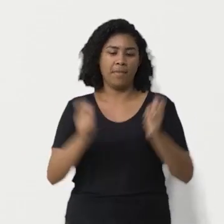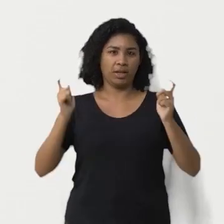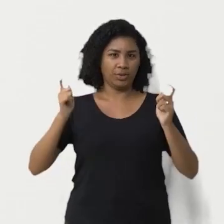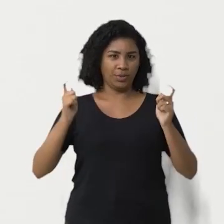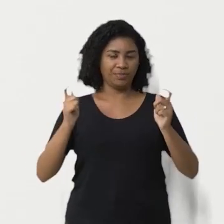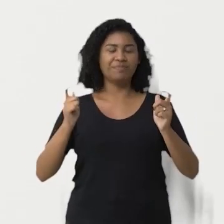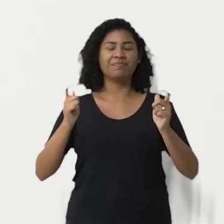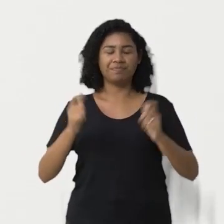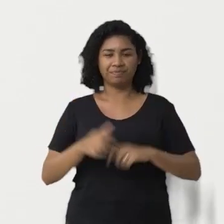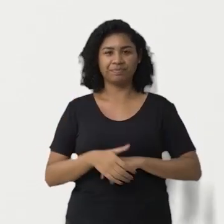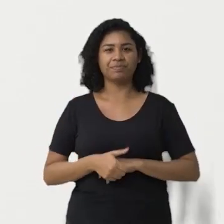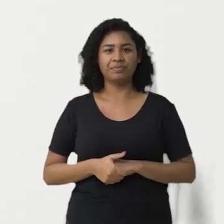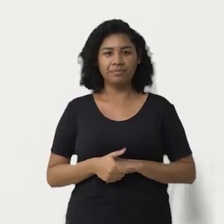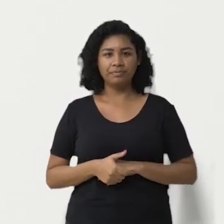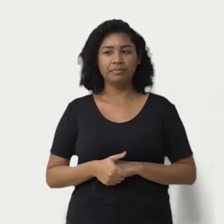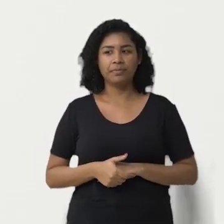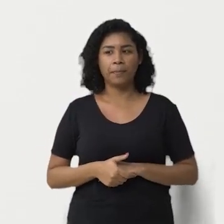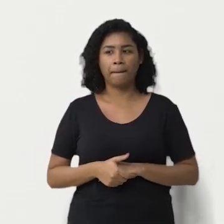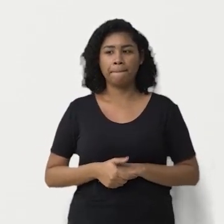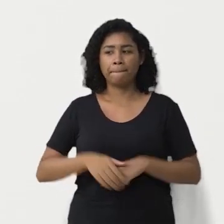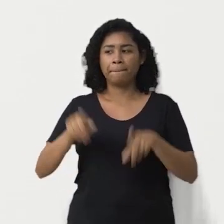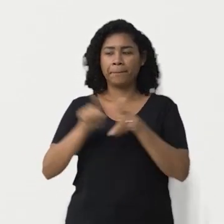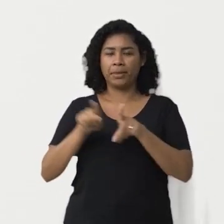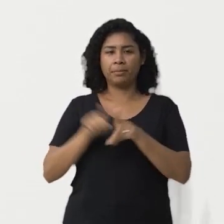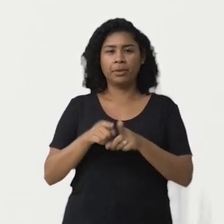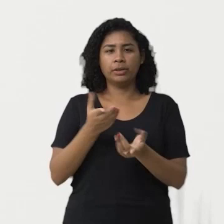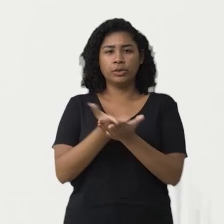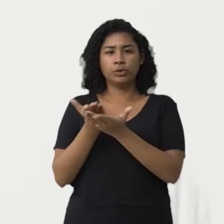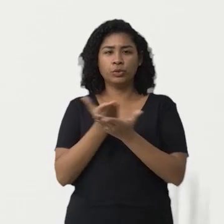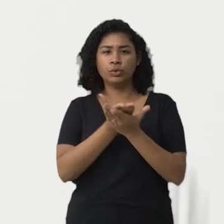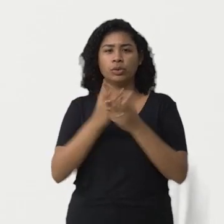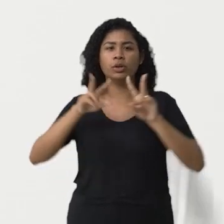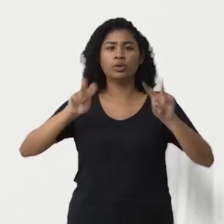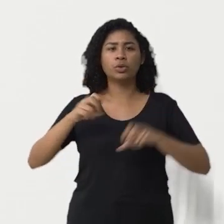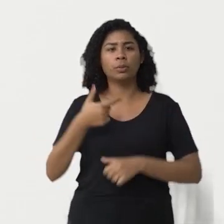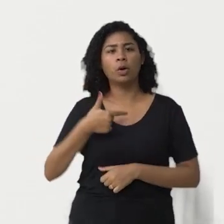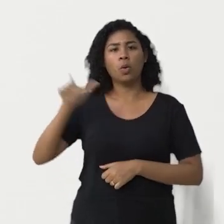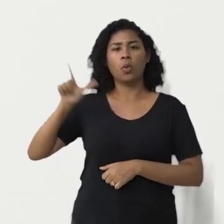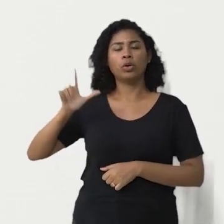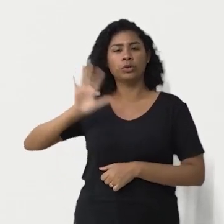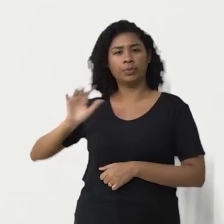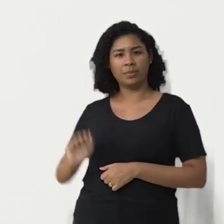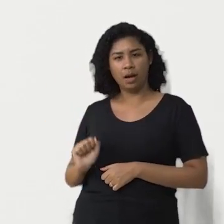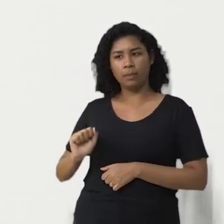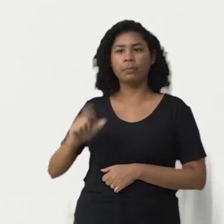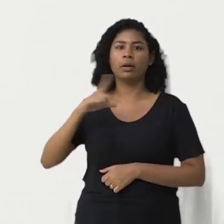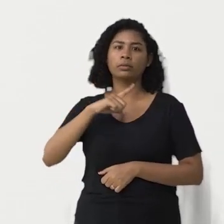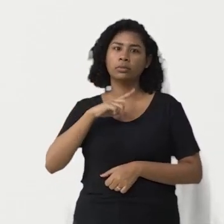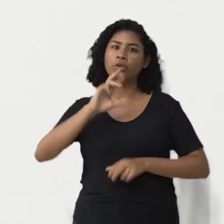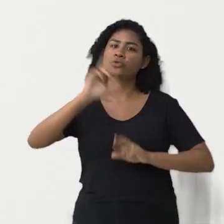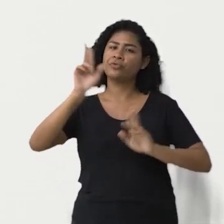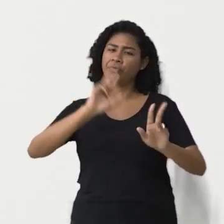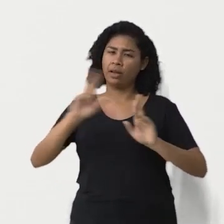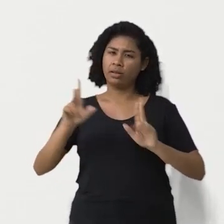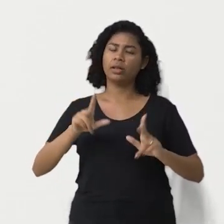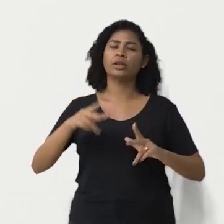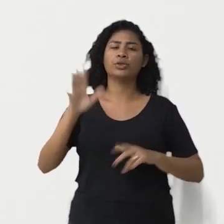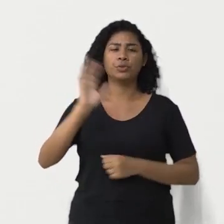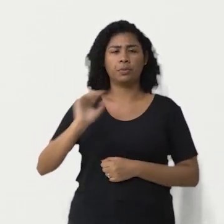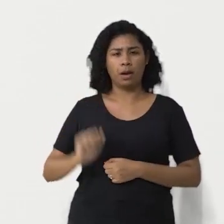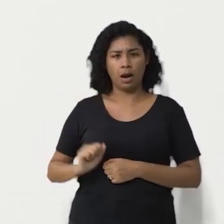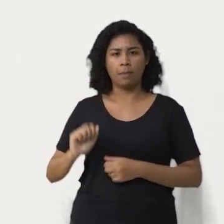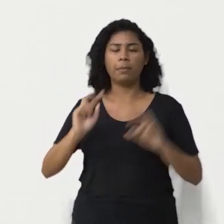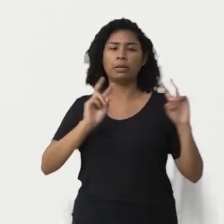tá certo? E também estudamos um outro mapa, lembrando aí que existem diferentes mapas temáticos,